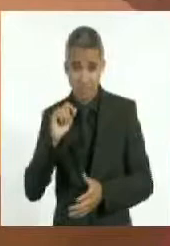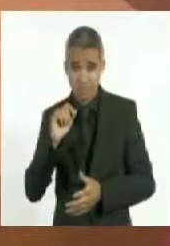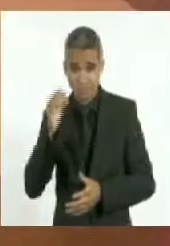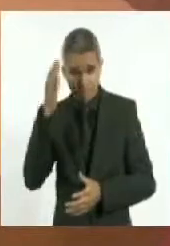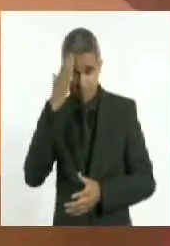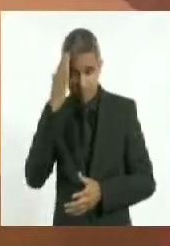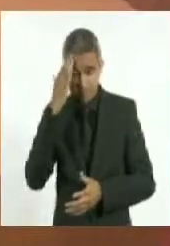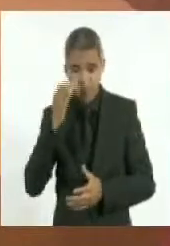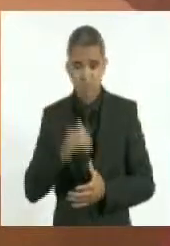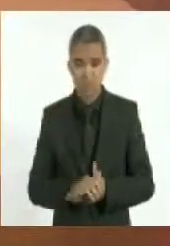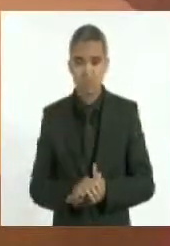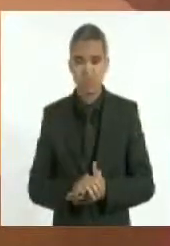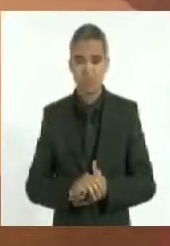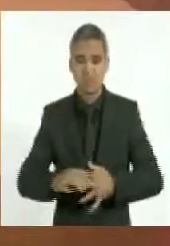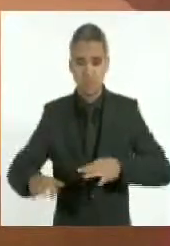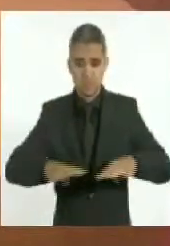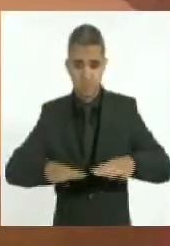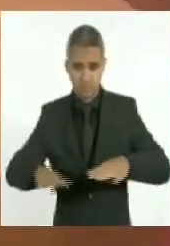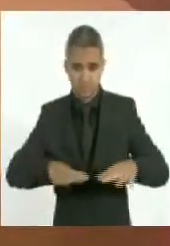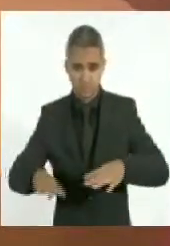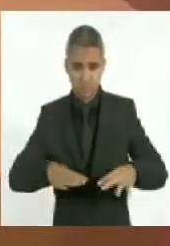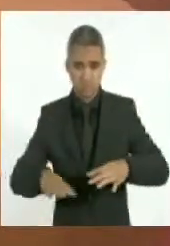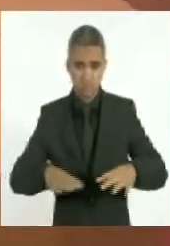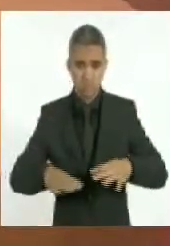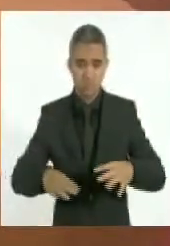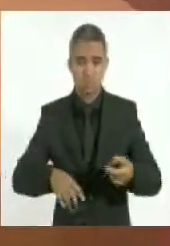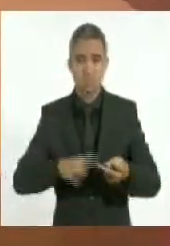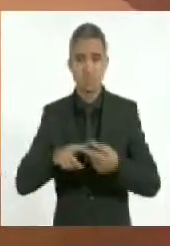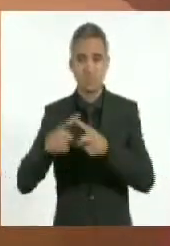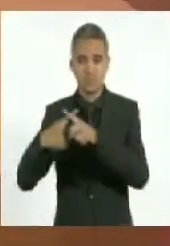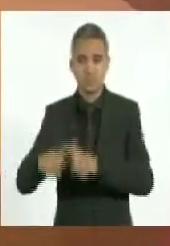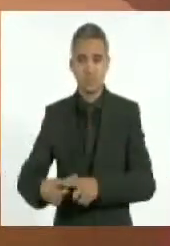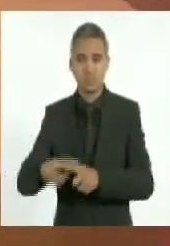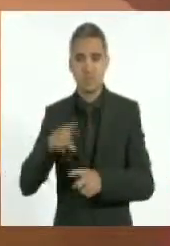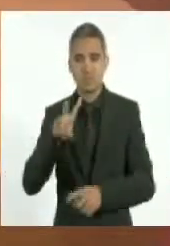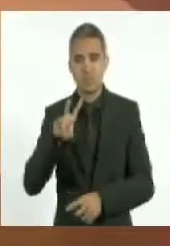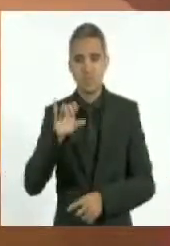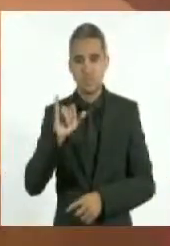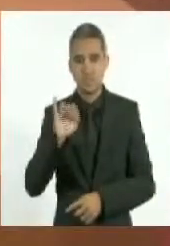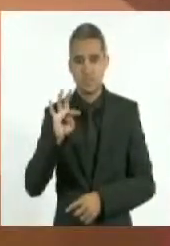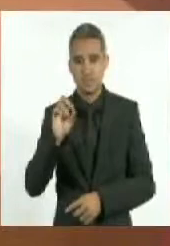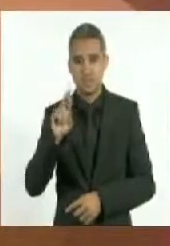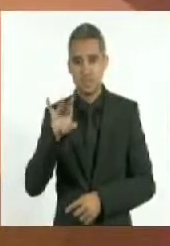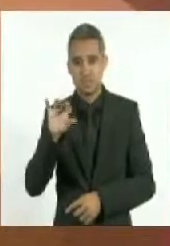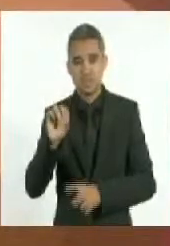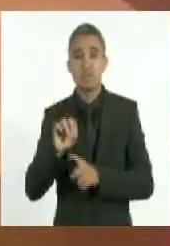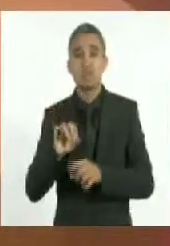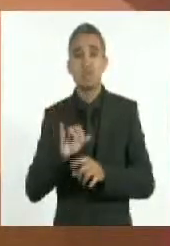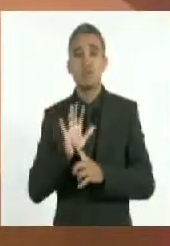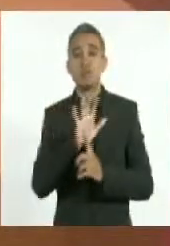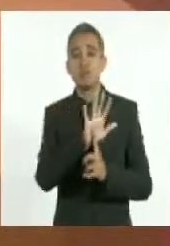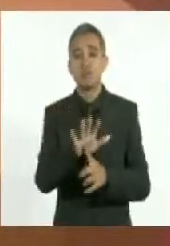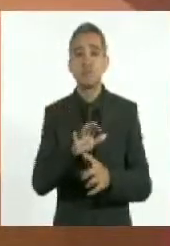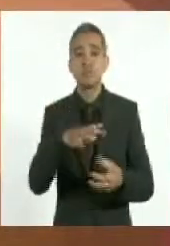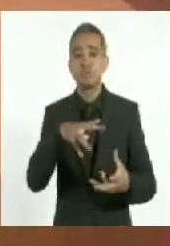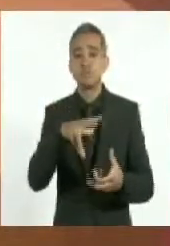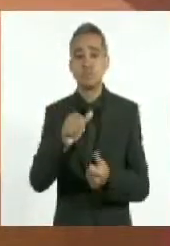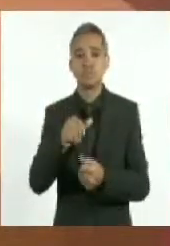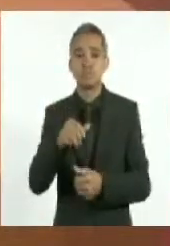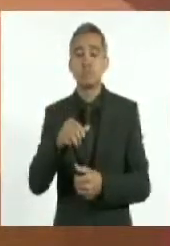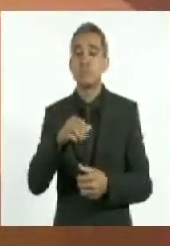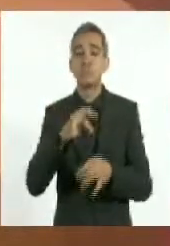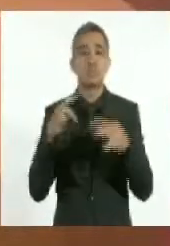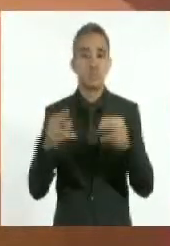Sampaio em Vitória, na estreia do Campeonato Brasileiro, vai ser transmitido para todo o Maranhão. E eu não consegui um patrocinador ainda para a camisa do